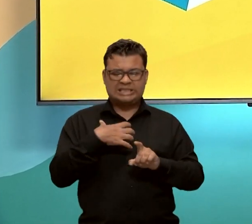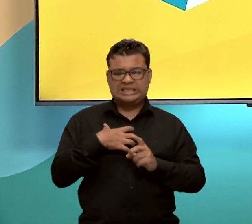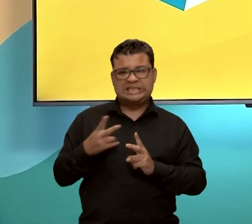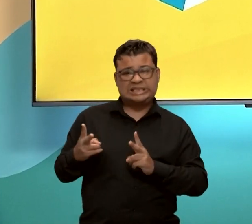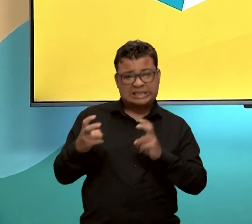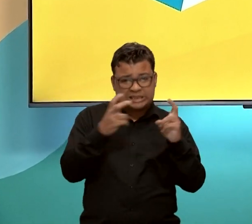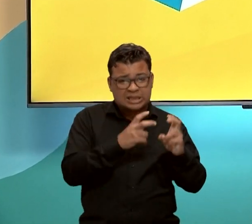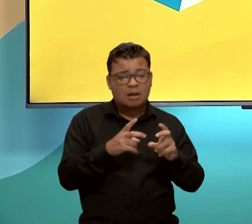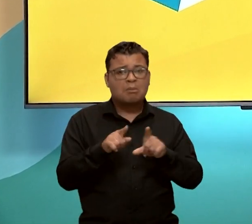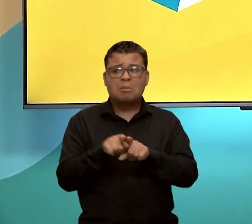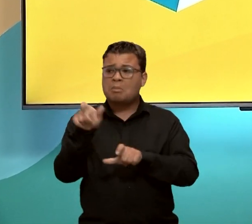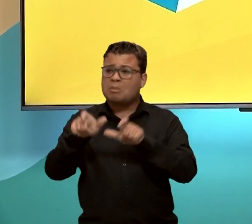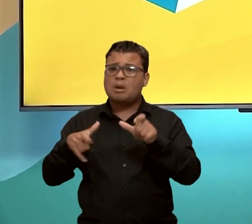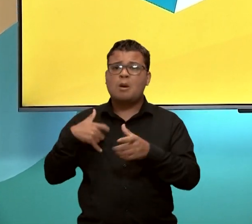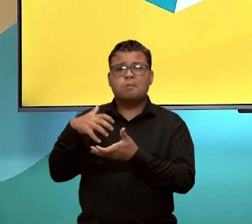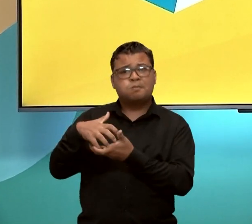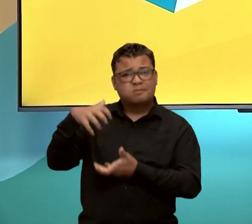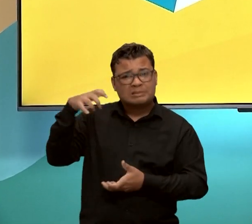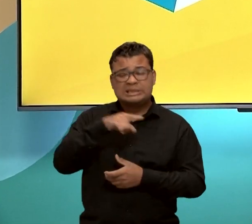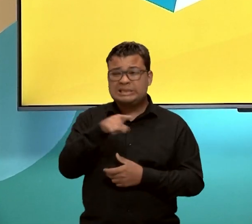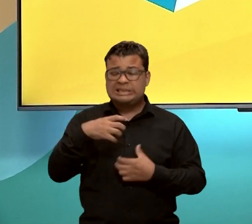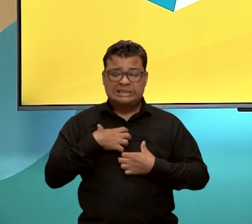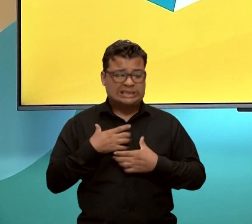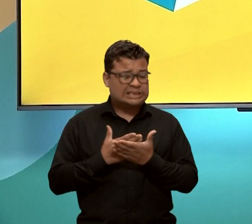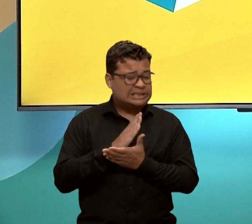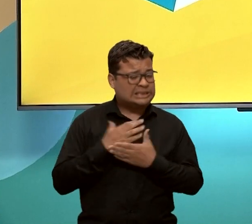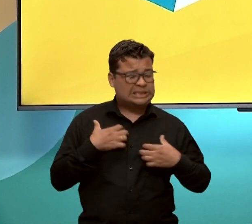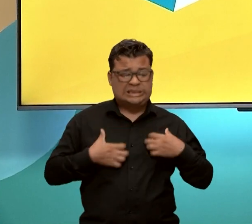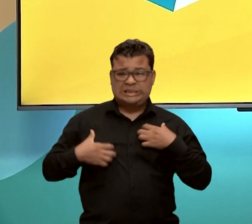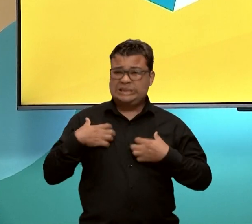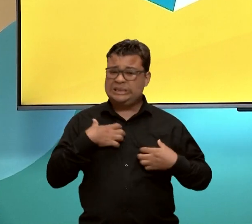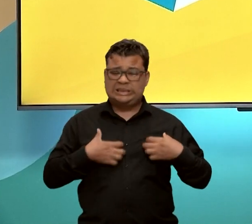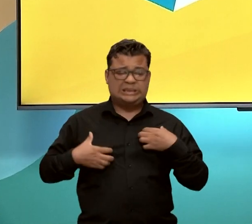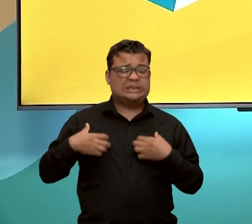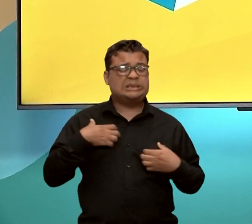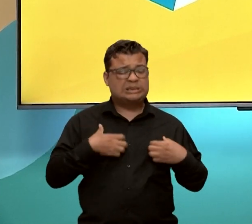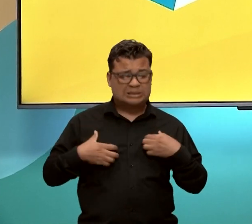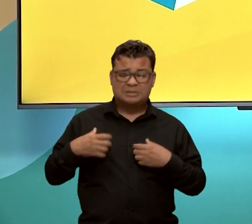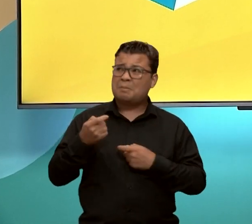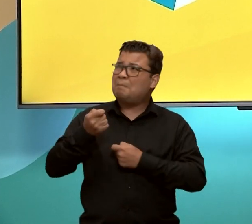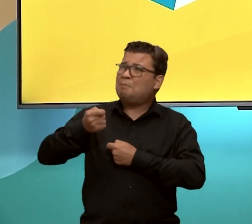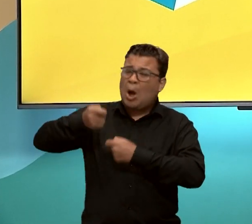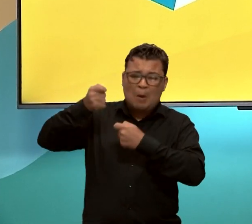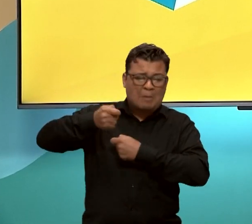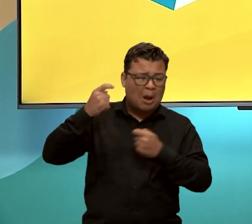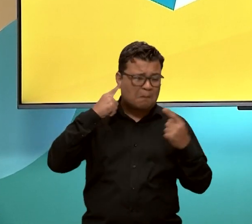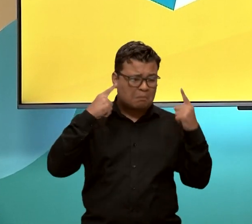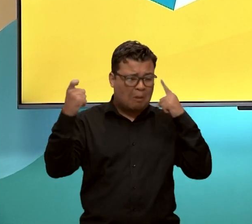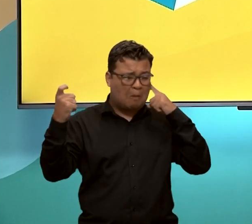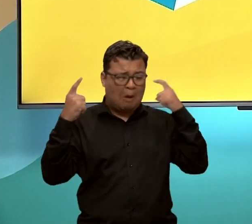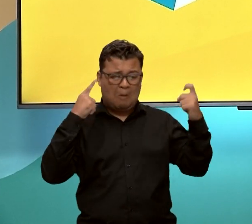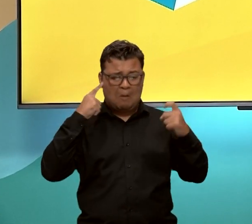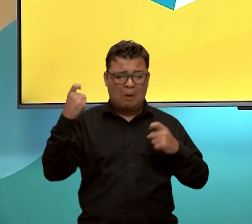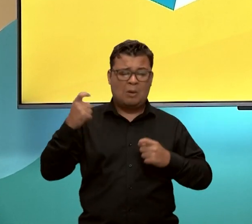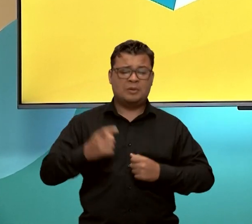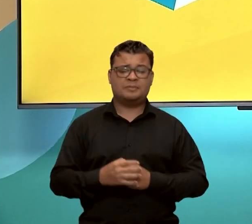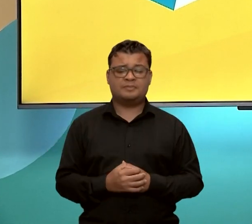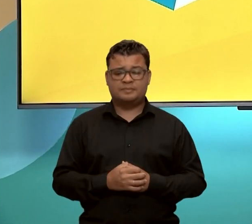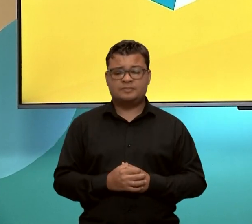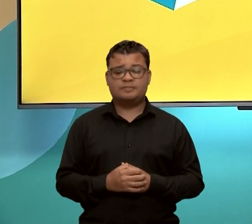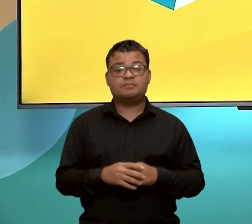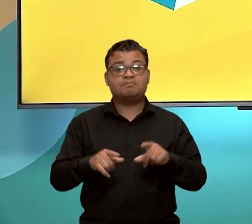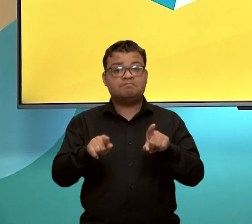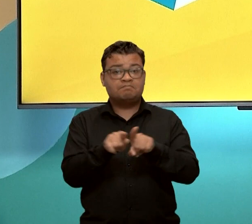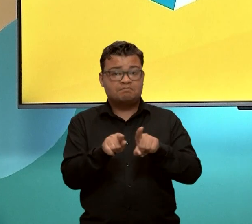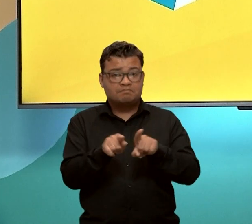e idosos podem ficar irritadas com barulhos desses artefatos. Além disso, os